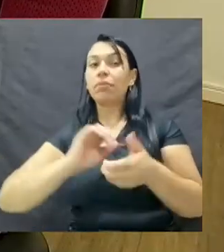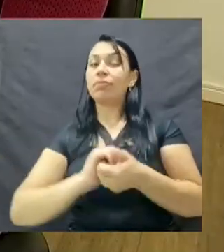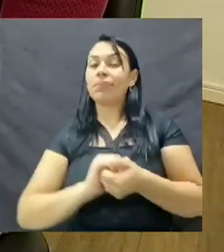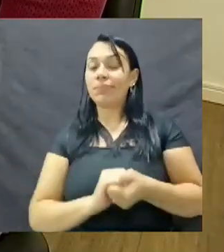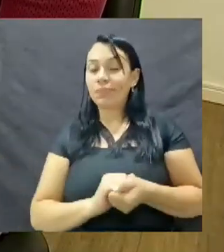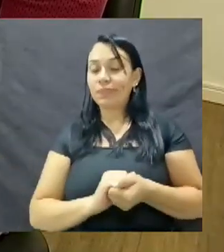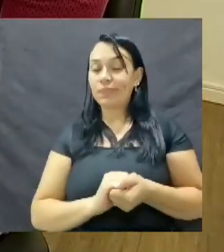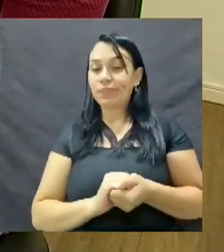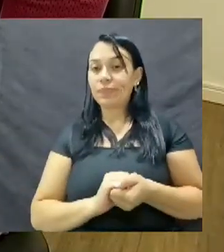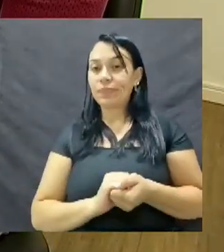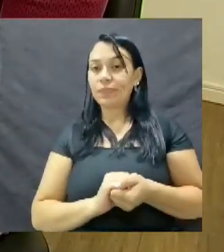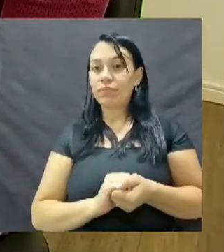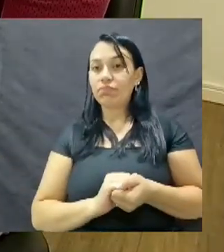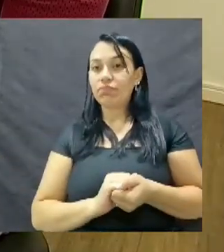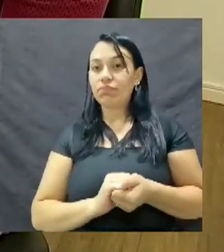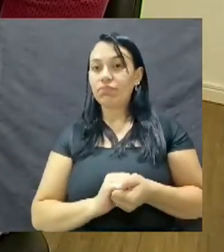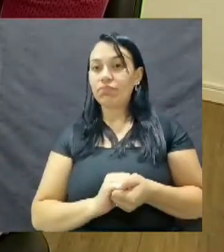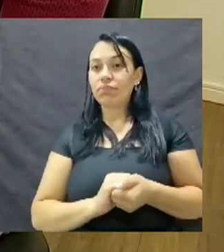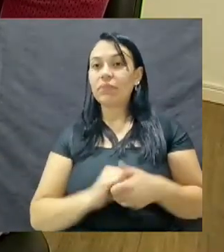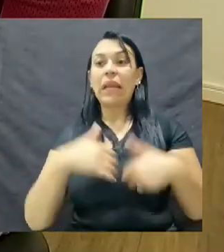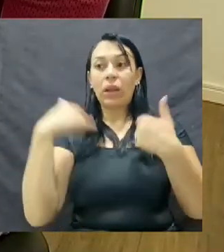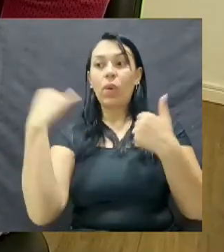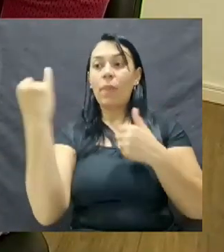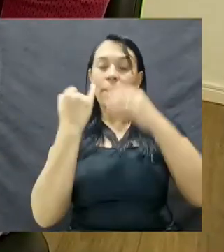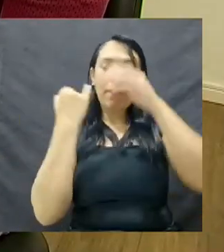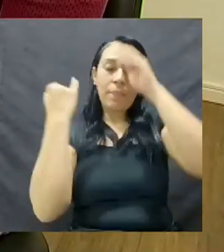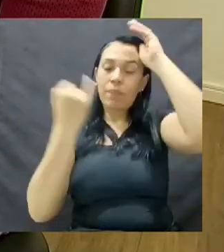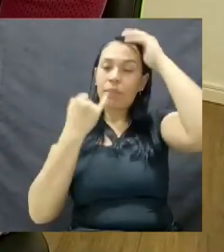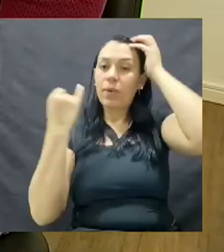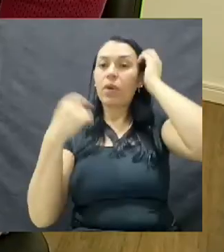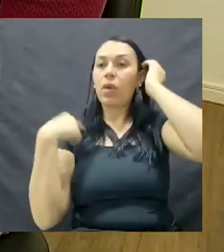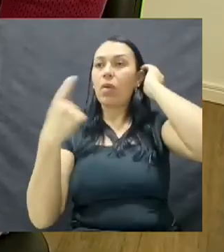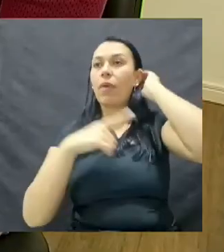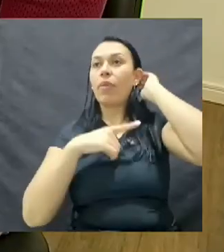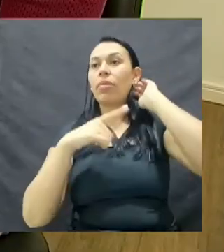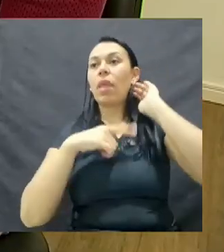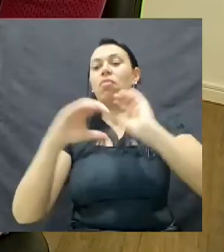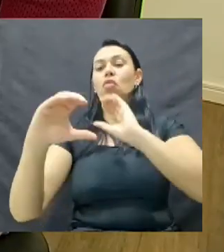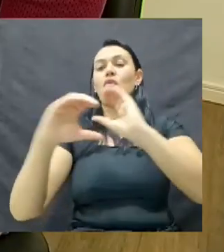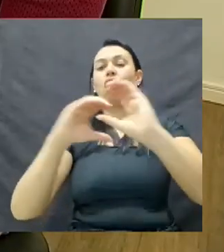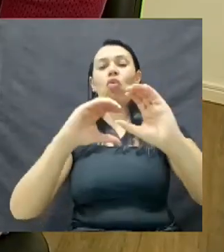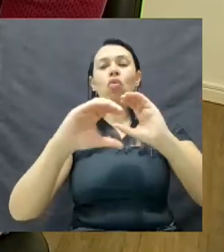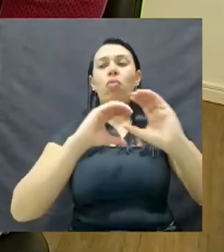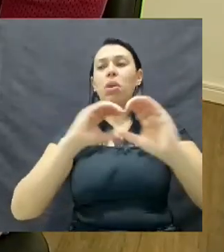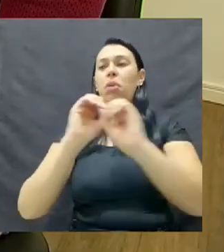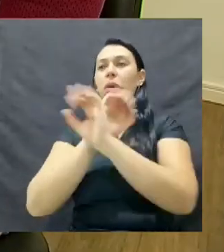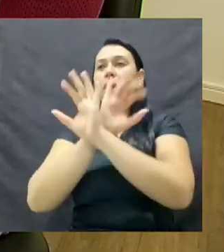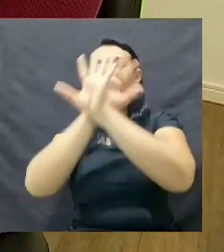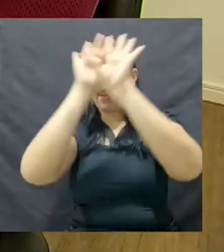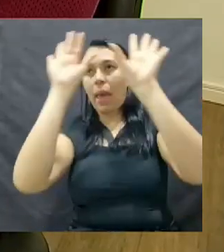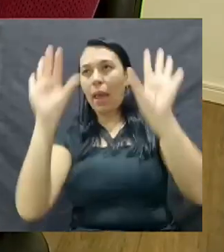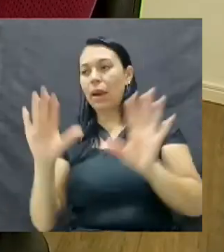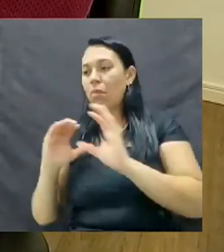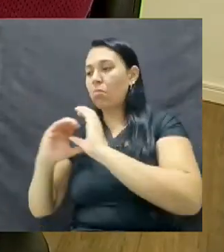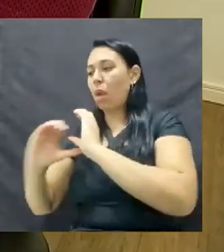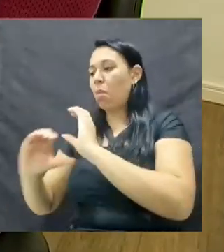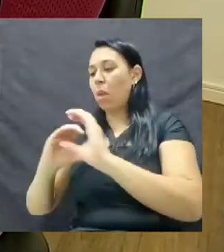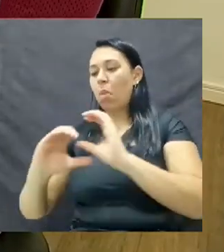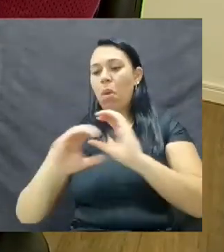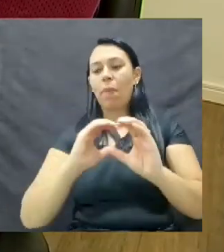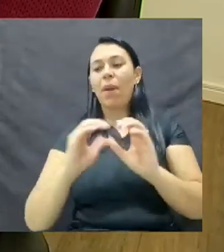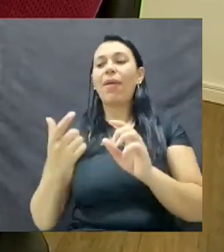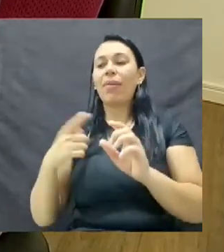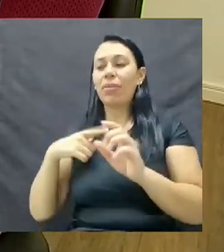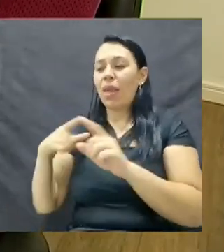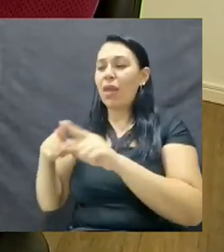a gente ter uma comunicação aberta com todos eles, ter uma parceria de verdade, porque aqui realmente é como